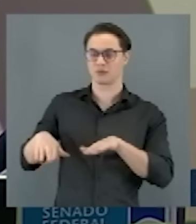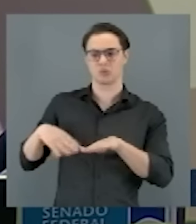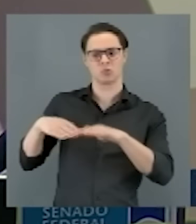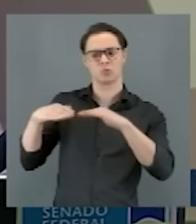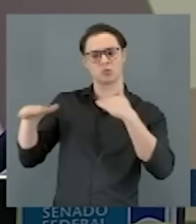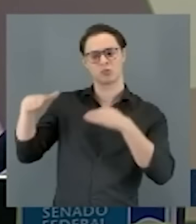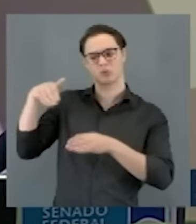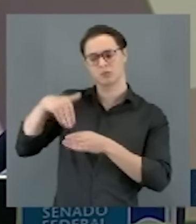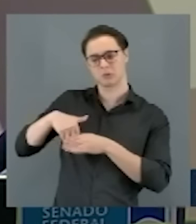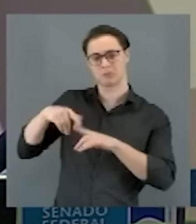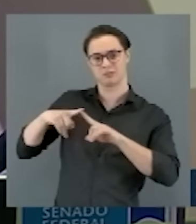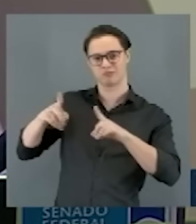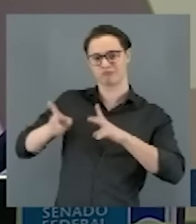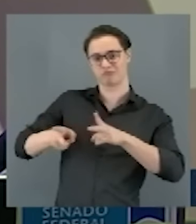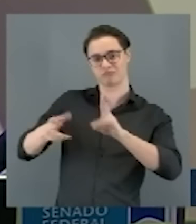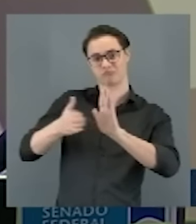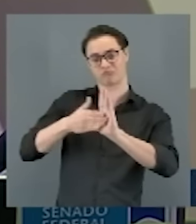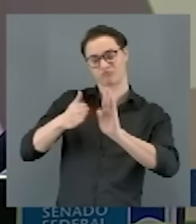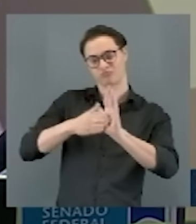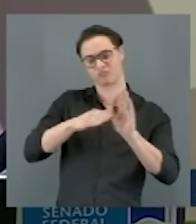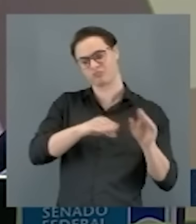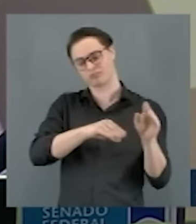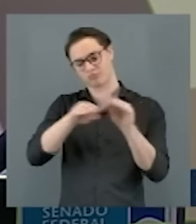talvez avance essa matéria